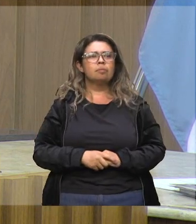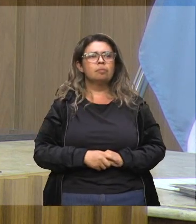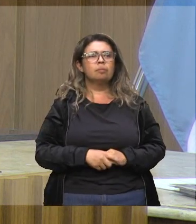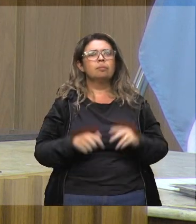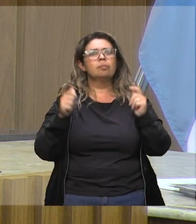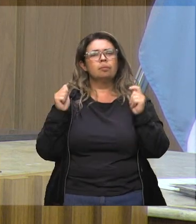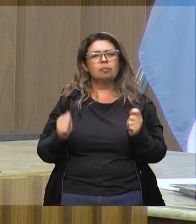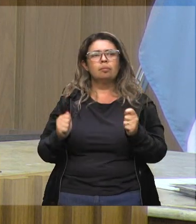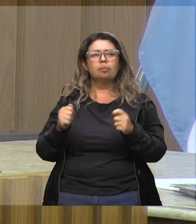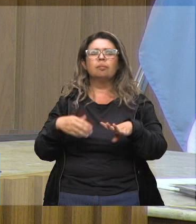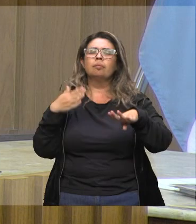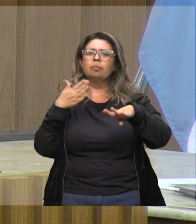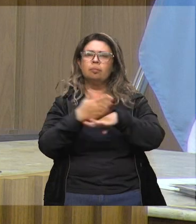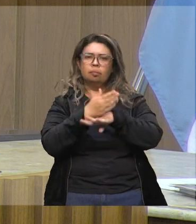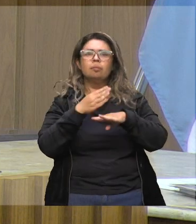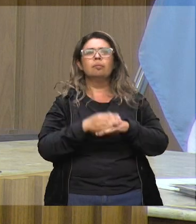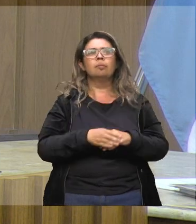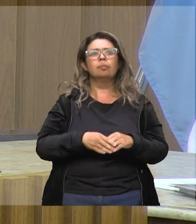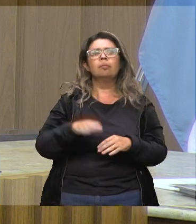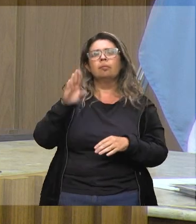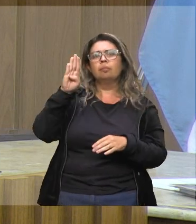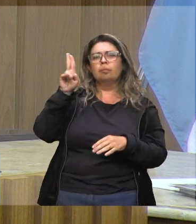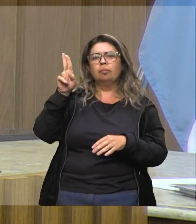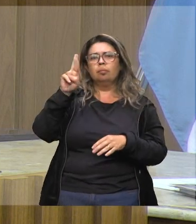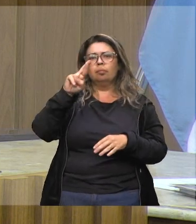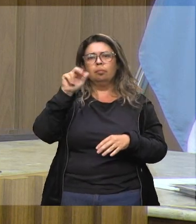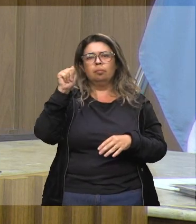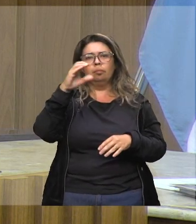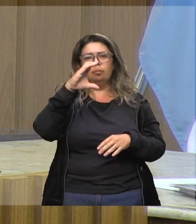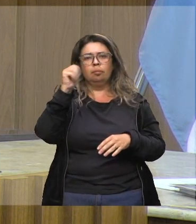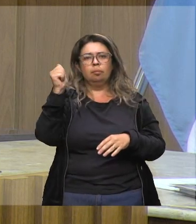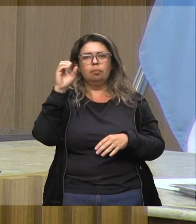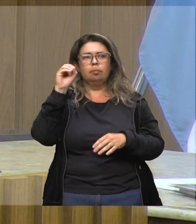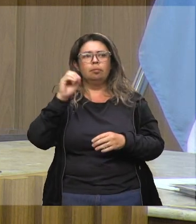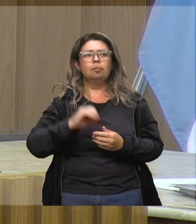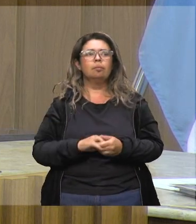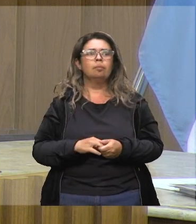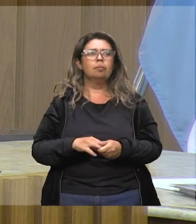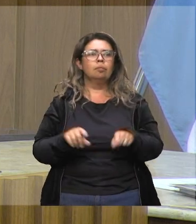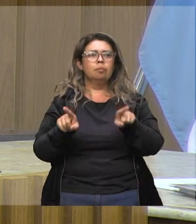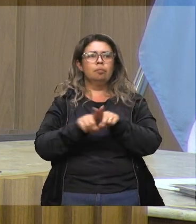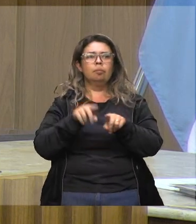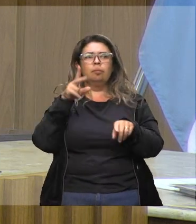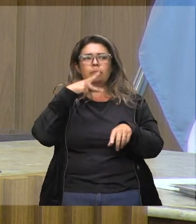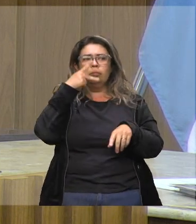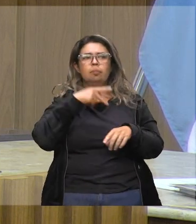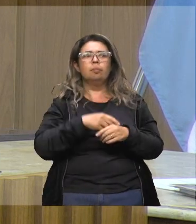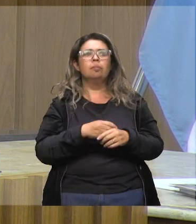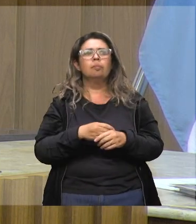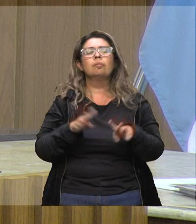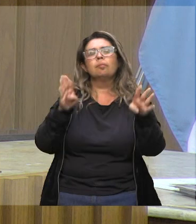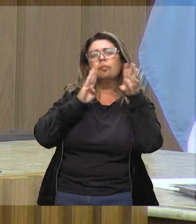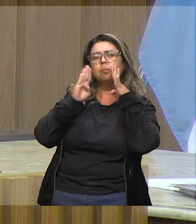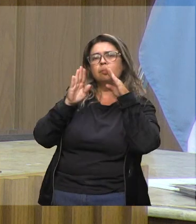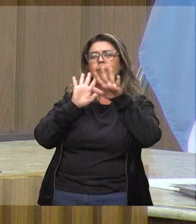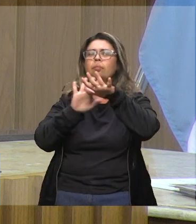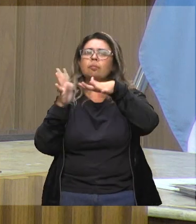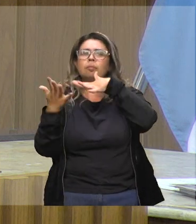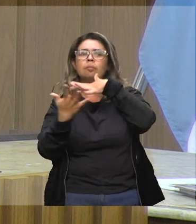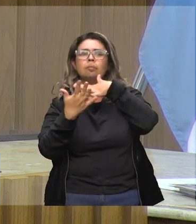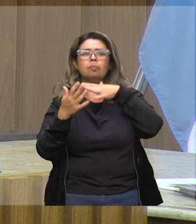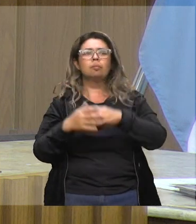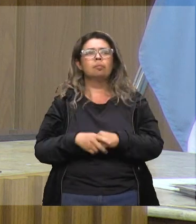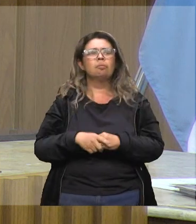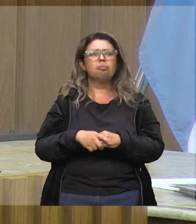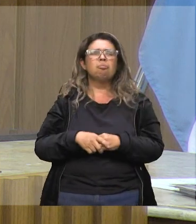que nós possamos entrarmos no Parque Buracão. Igual foi citado pelo meu amigo lá na rede social, que eu vi lá na rede social, eu passei mal quando